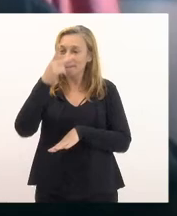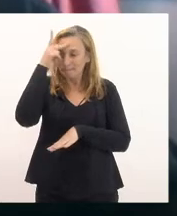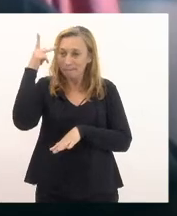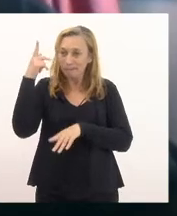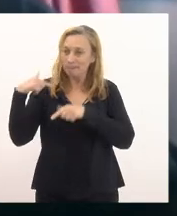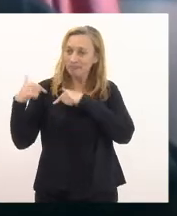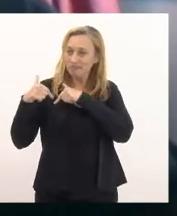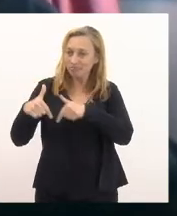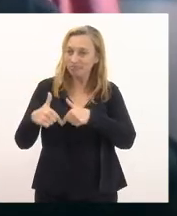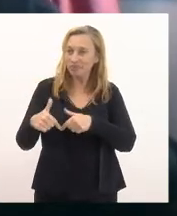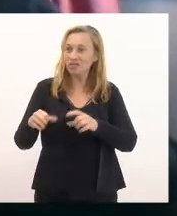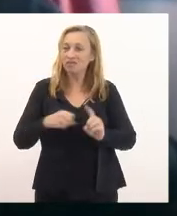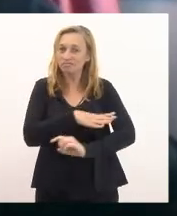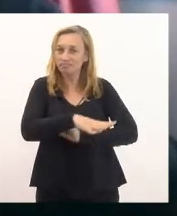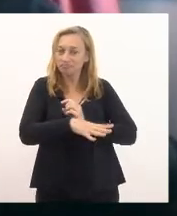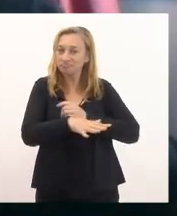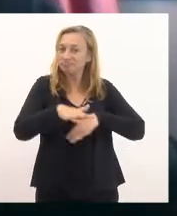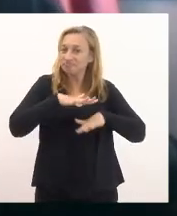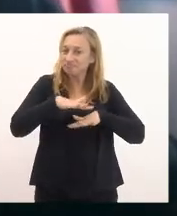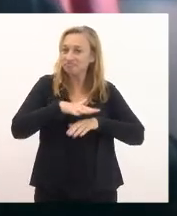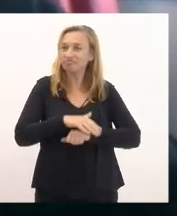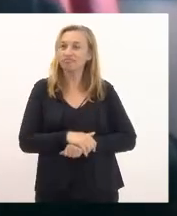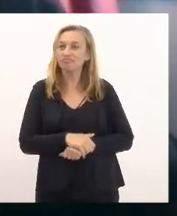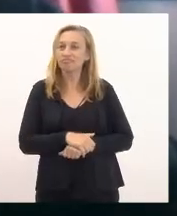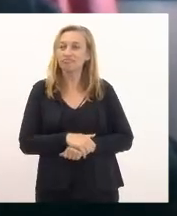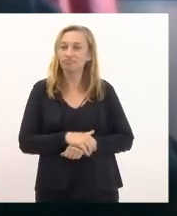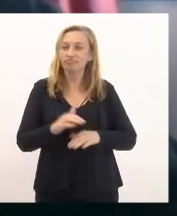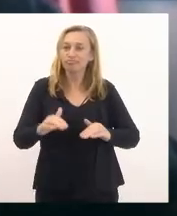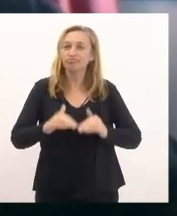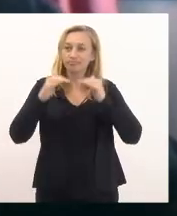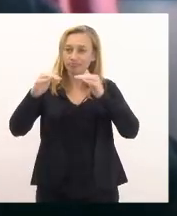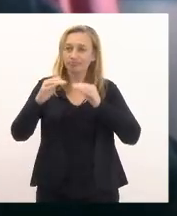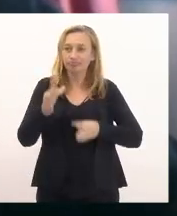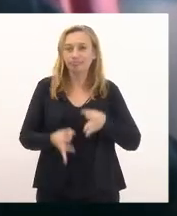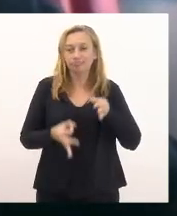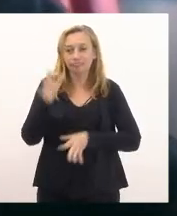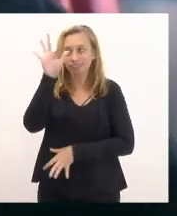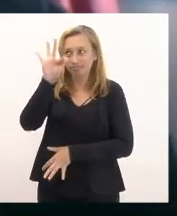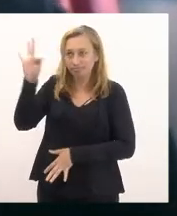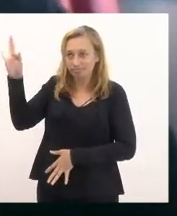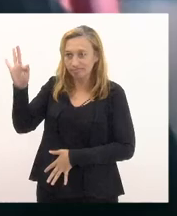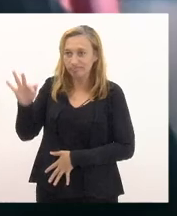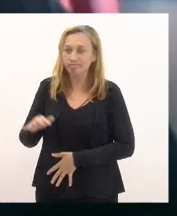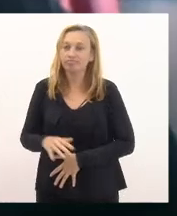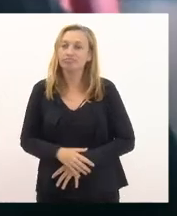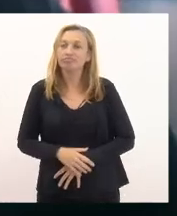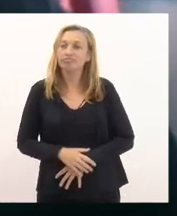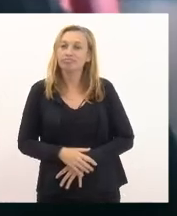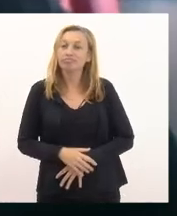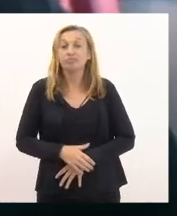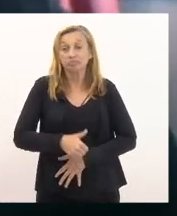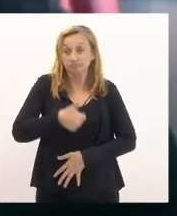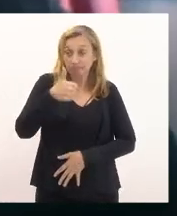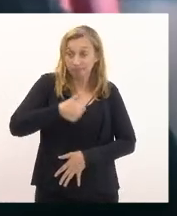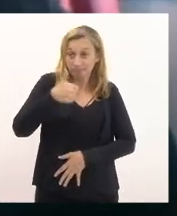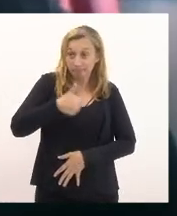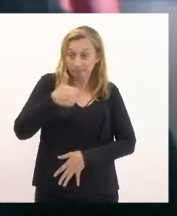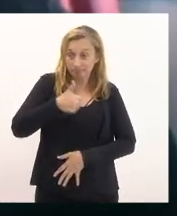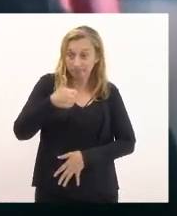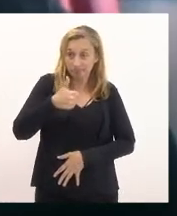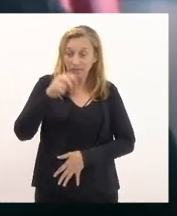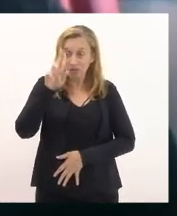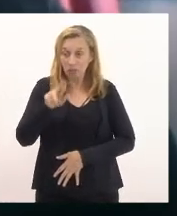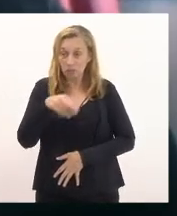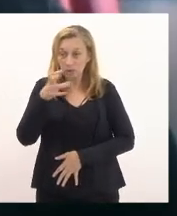a sociedade tem se movido. O Supremo Tribunal Federal legalizou, primeiro, a união